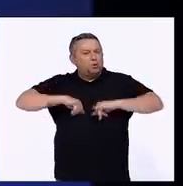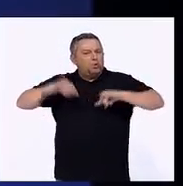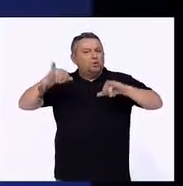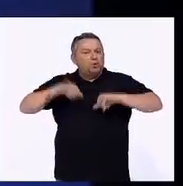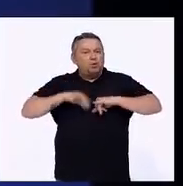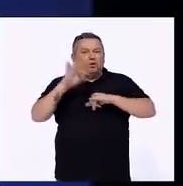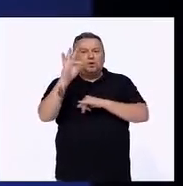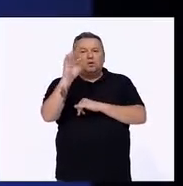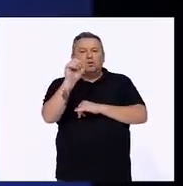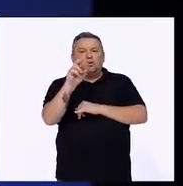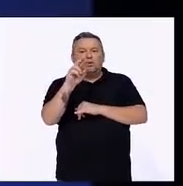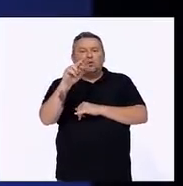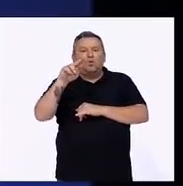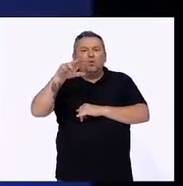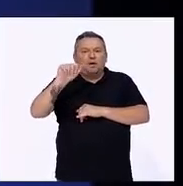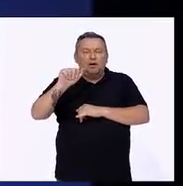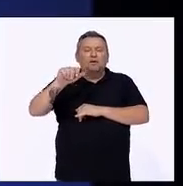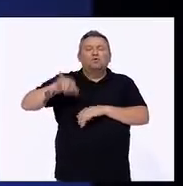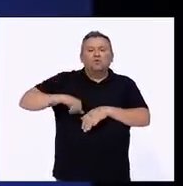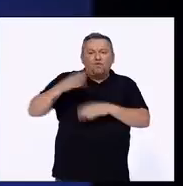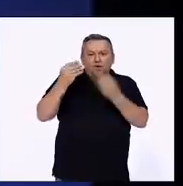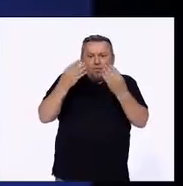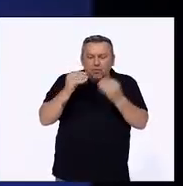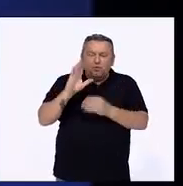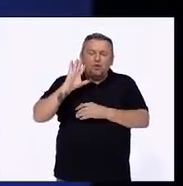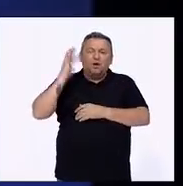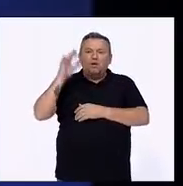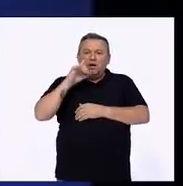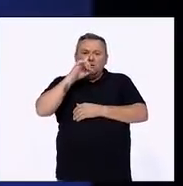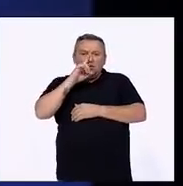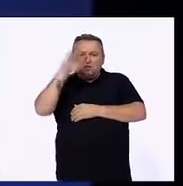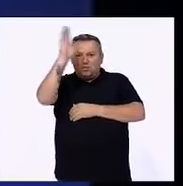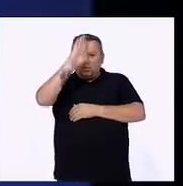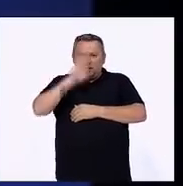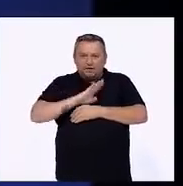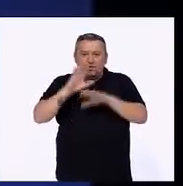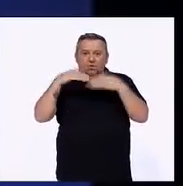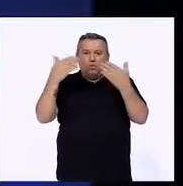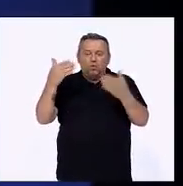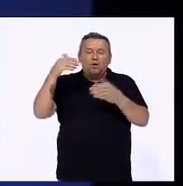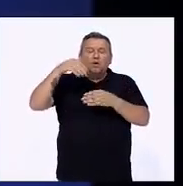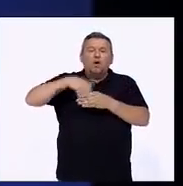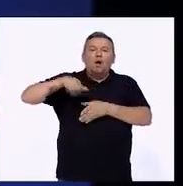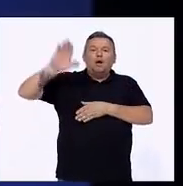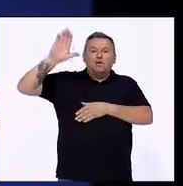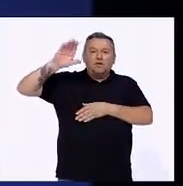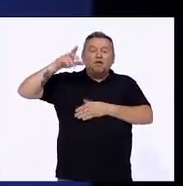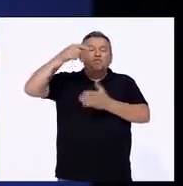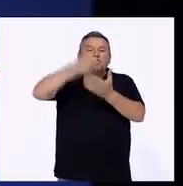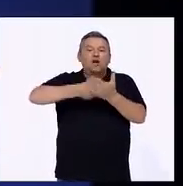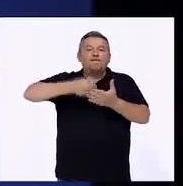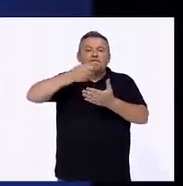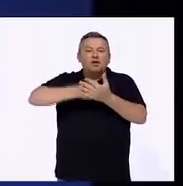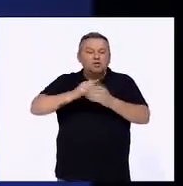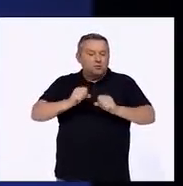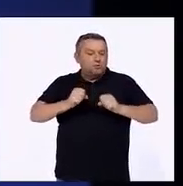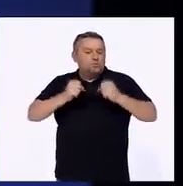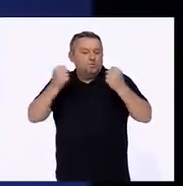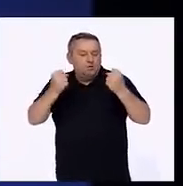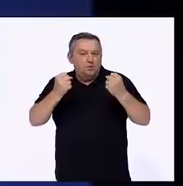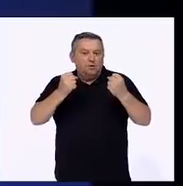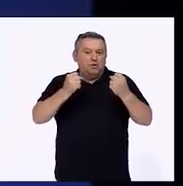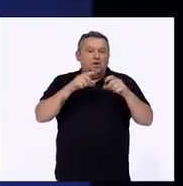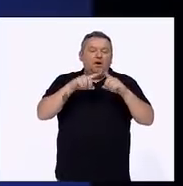gente entender os riscos que a democracia no Brasil surge quando um candidato de boa performance defende a ditadura, diz que não existiu,